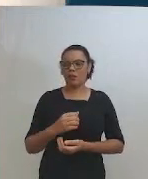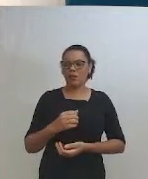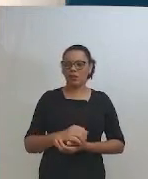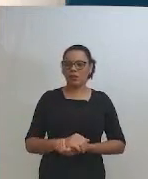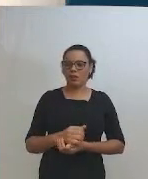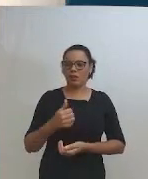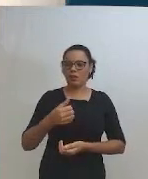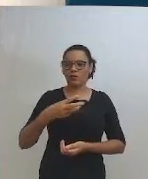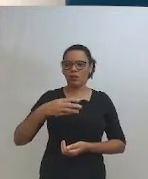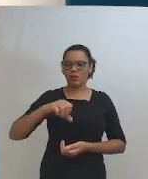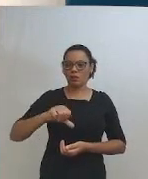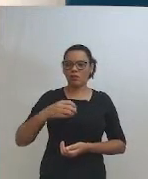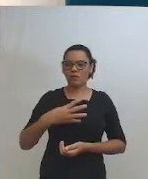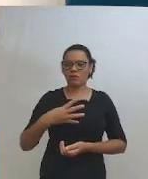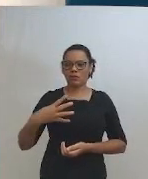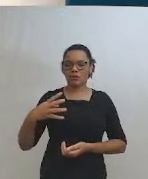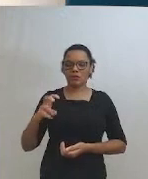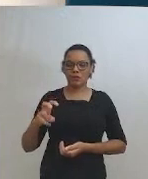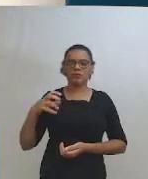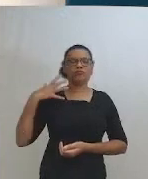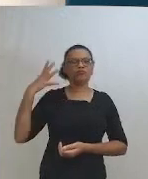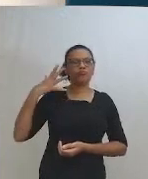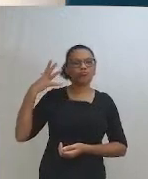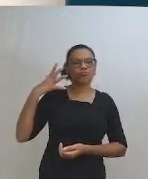Sustentação oral pelo